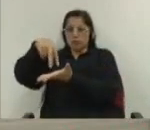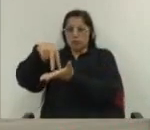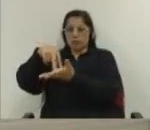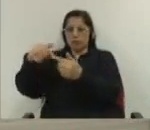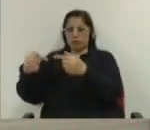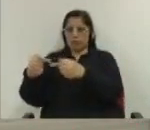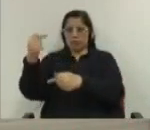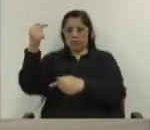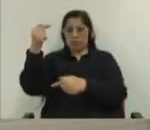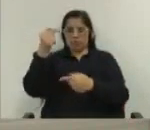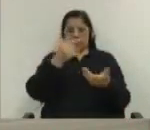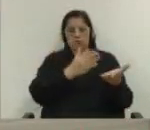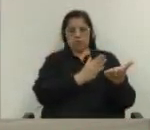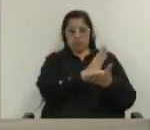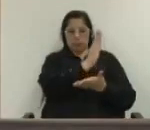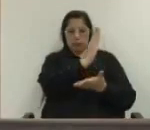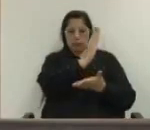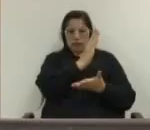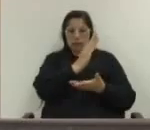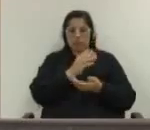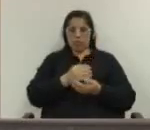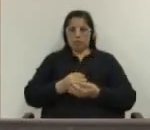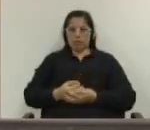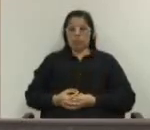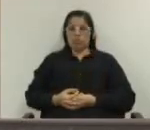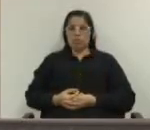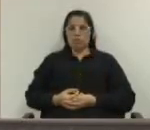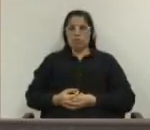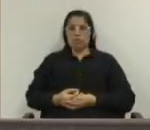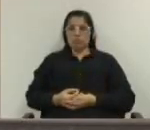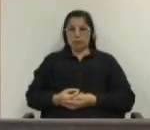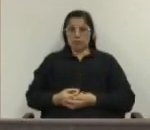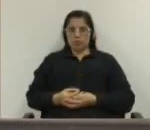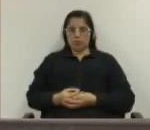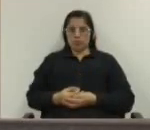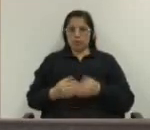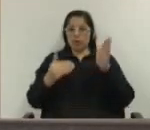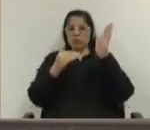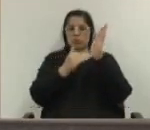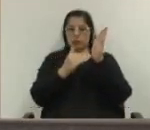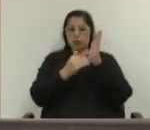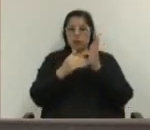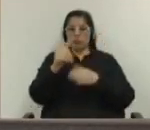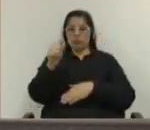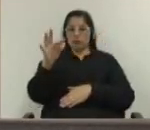rejeitam. Está aprovada a ata do dia 13/4. E agora a última ata do